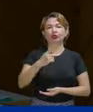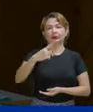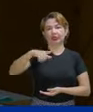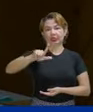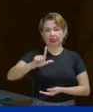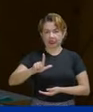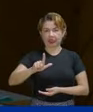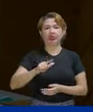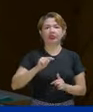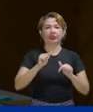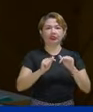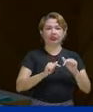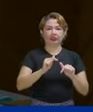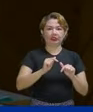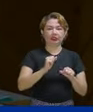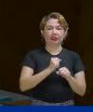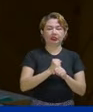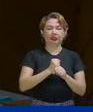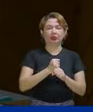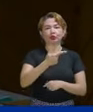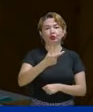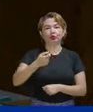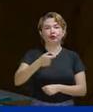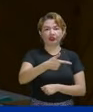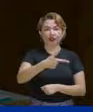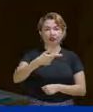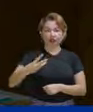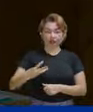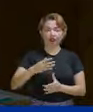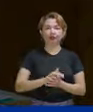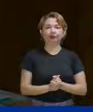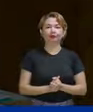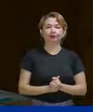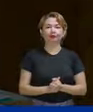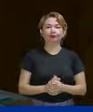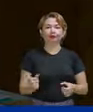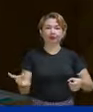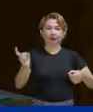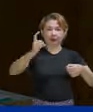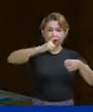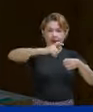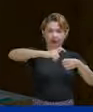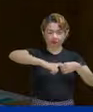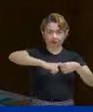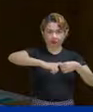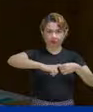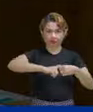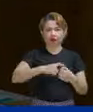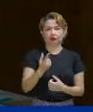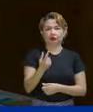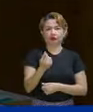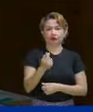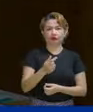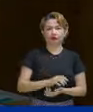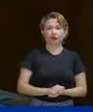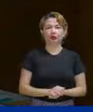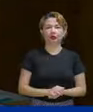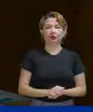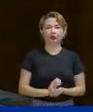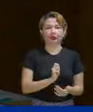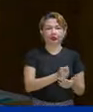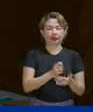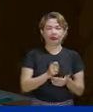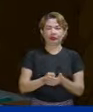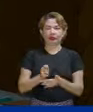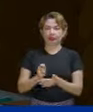referente ao exercício financeiro de 2023, e determinar a devolução integral dos valores aplicados